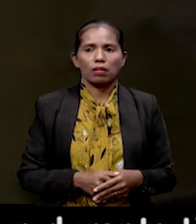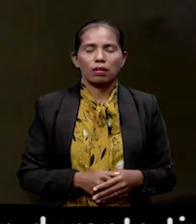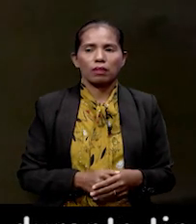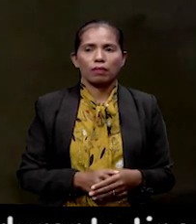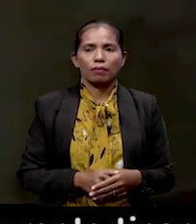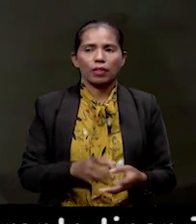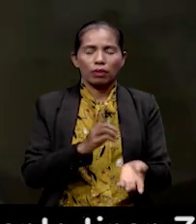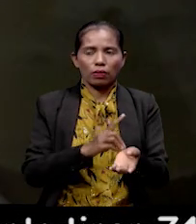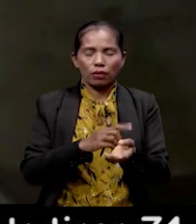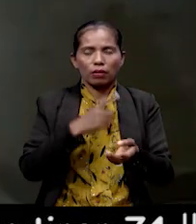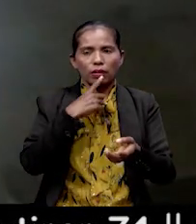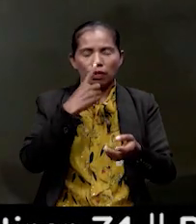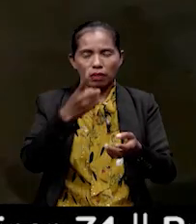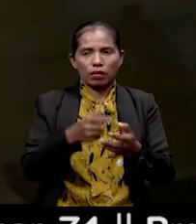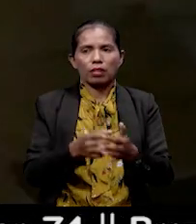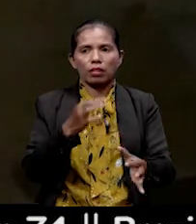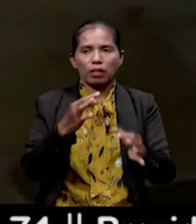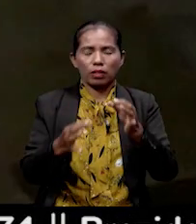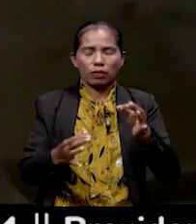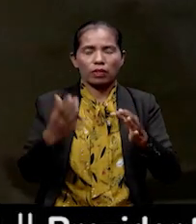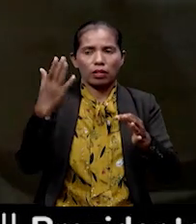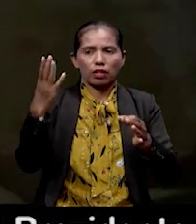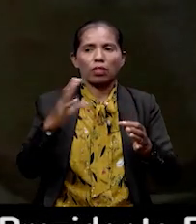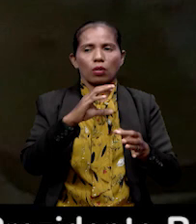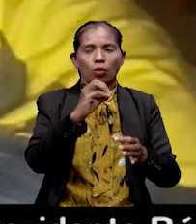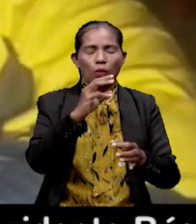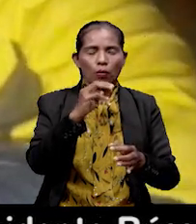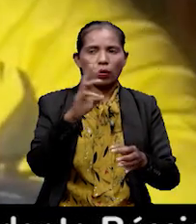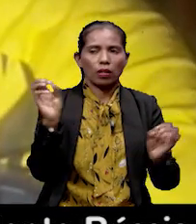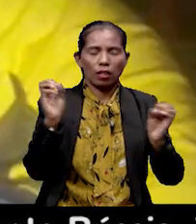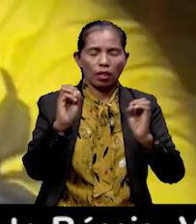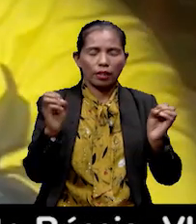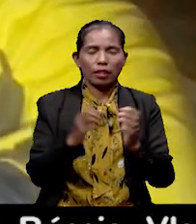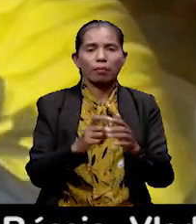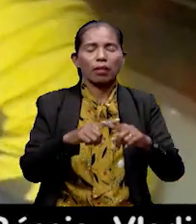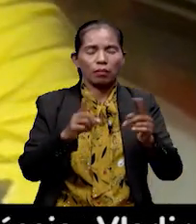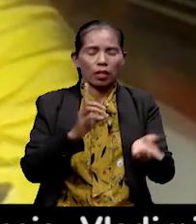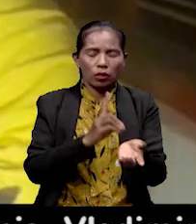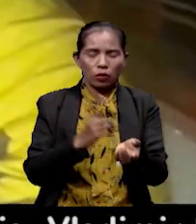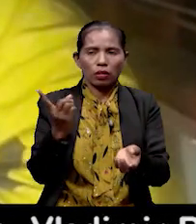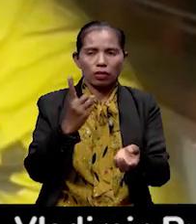Médico geral nem os informa, mas que centro saúde Comoro lá é zerador, mas o pessoal saúde sira na